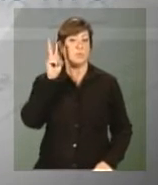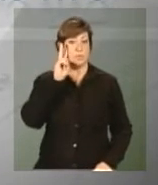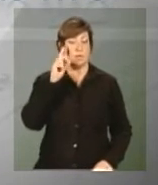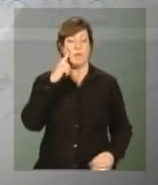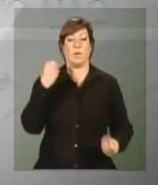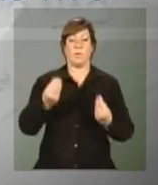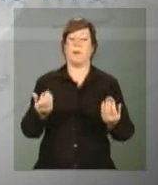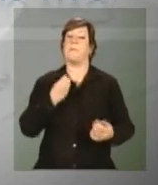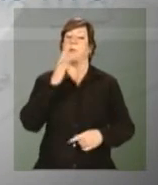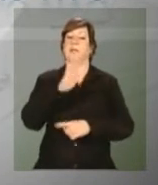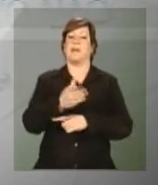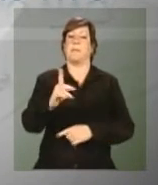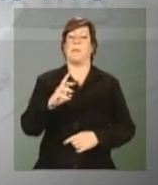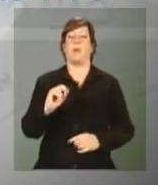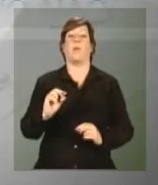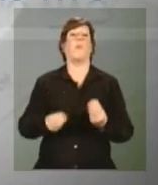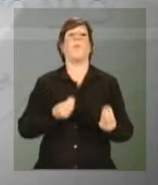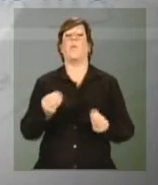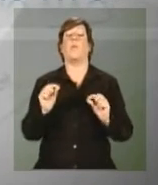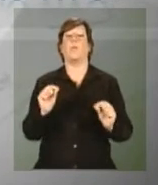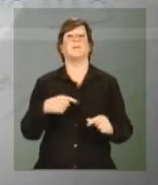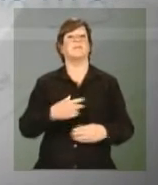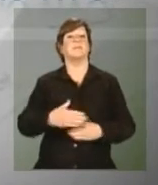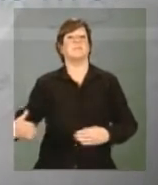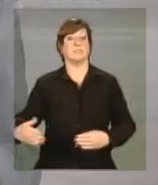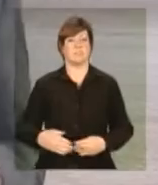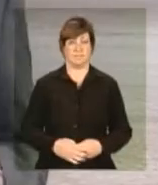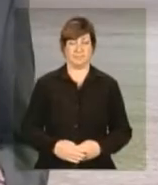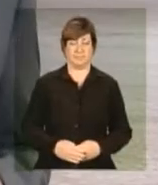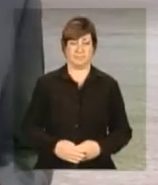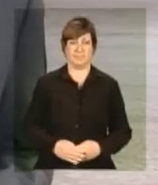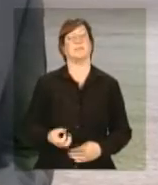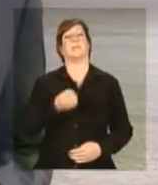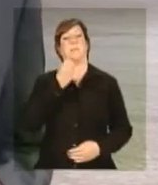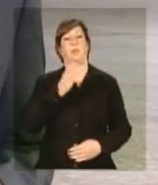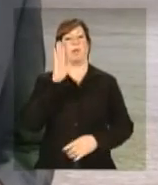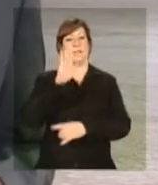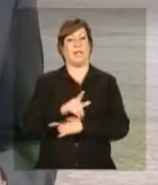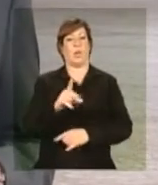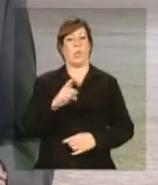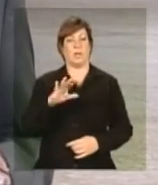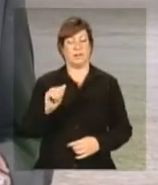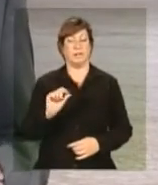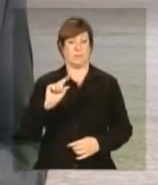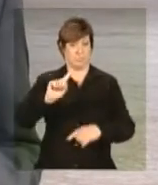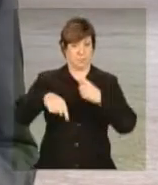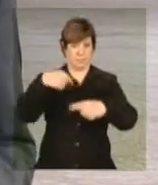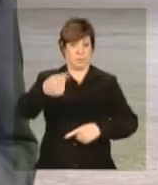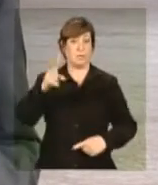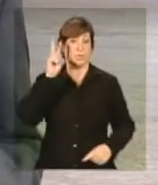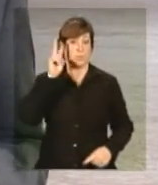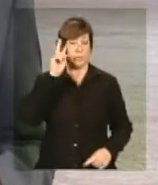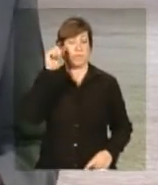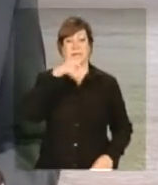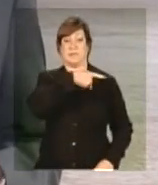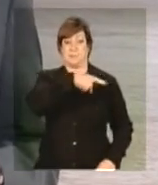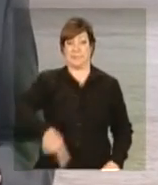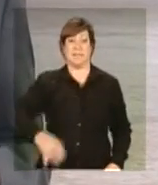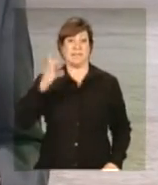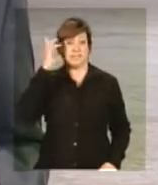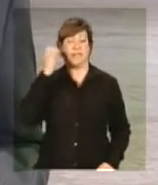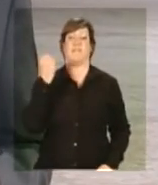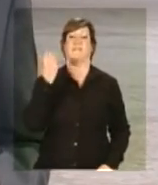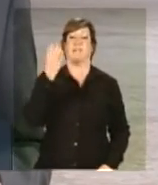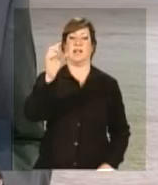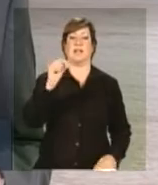segunda-feira boa tarde Paulo Então o que está previsto Boa tarde Lúcia na próxima segunda-feira a presidenta Dilma Rousseff